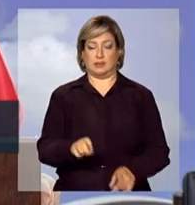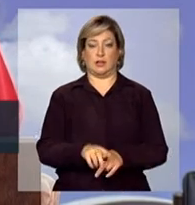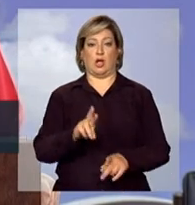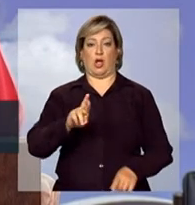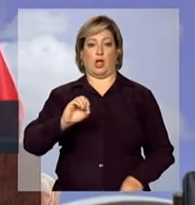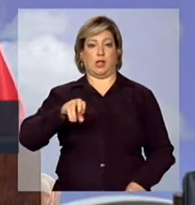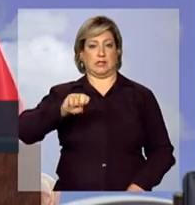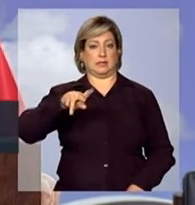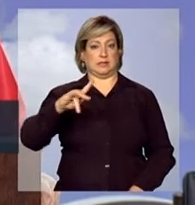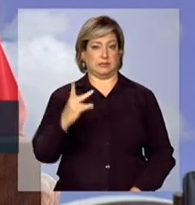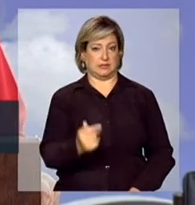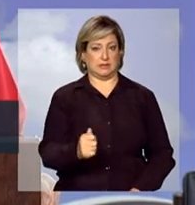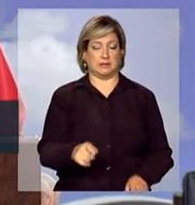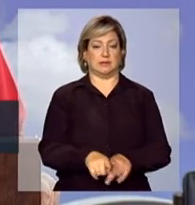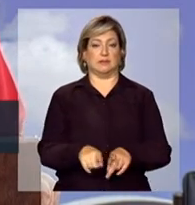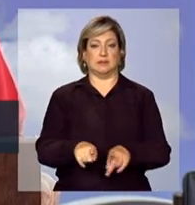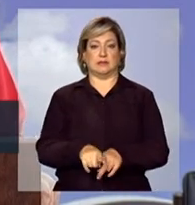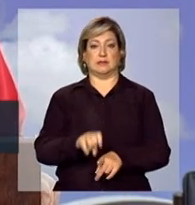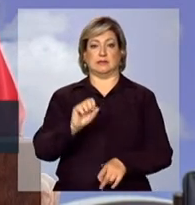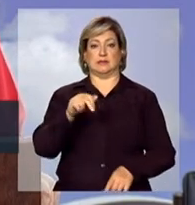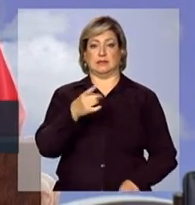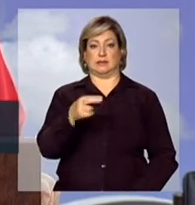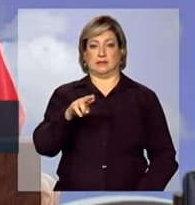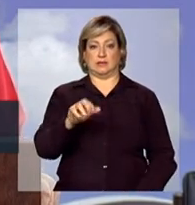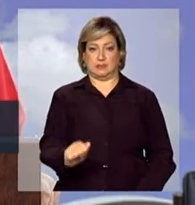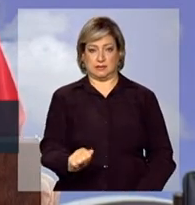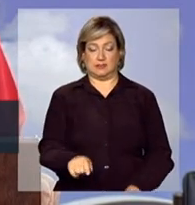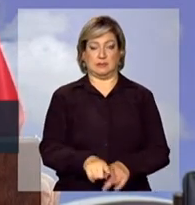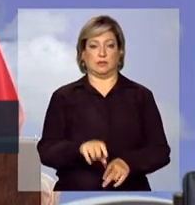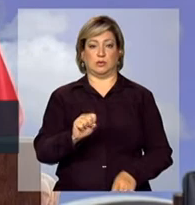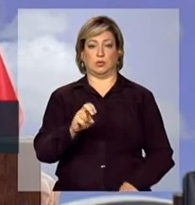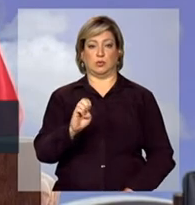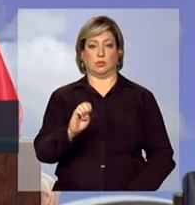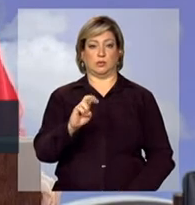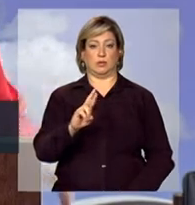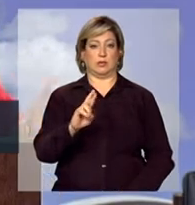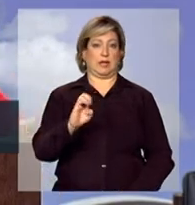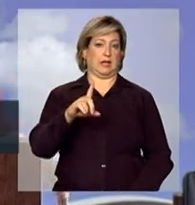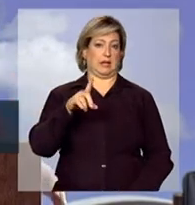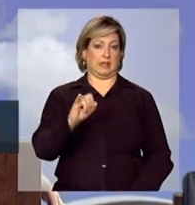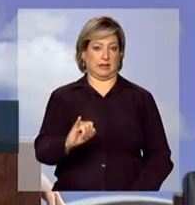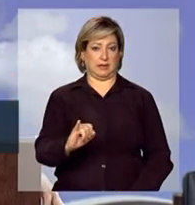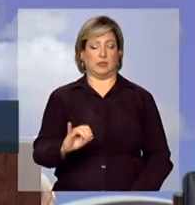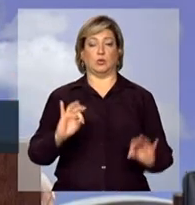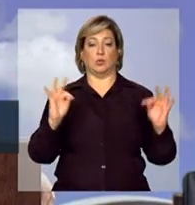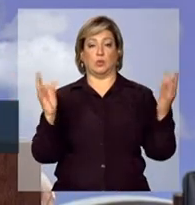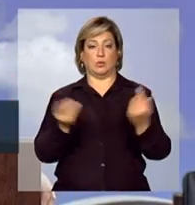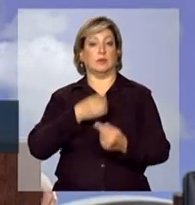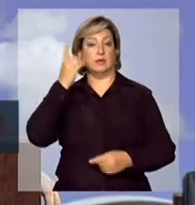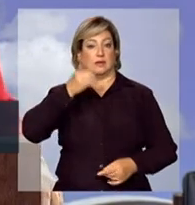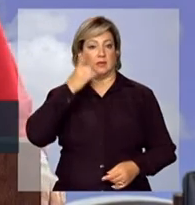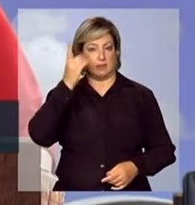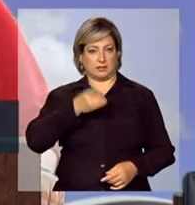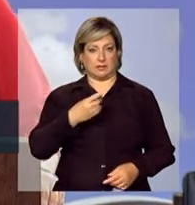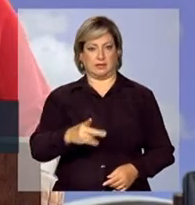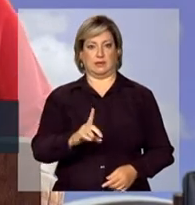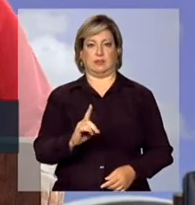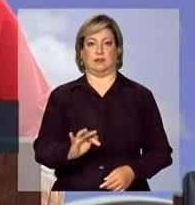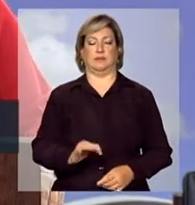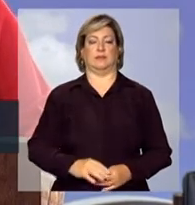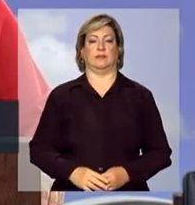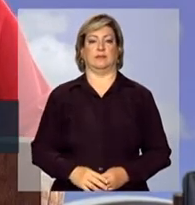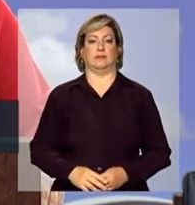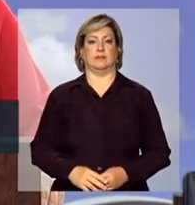Rosinha da adefal Sandra Rosado Sueli Vidigal vai chegar o momento